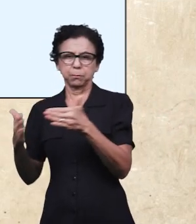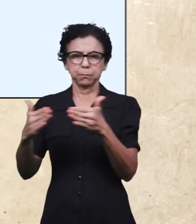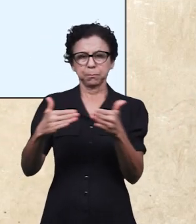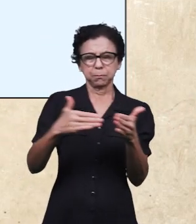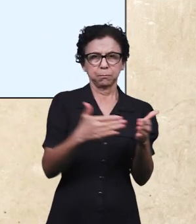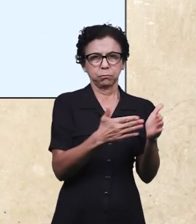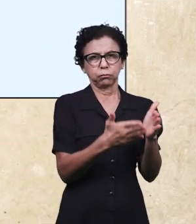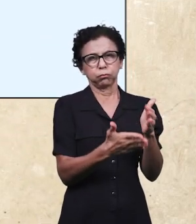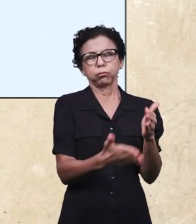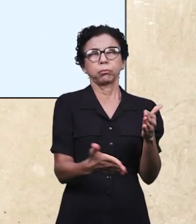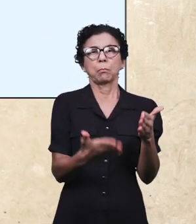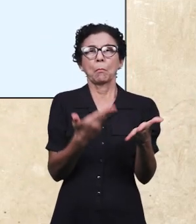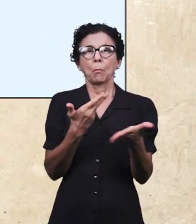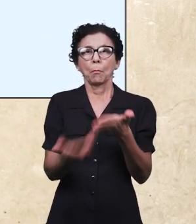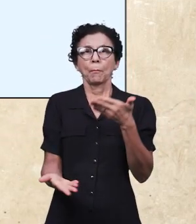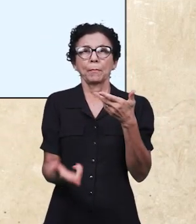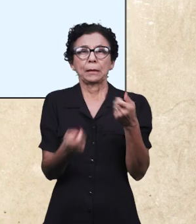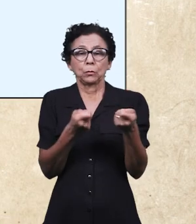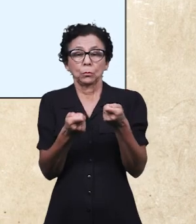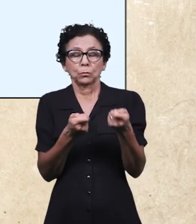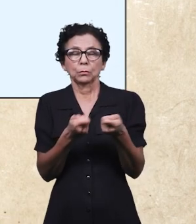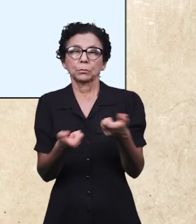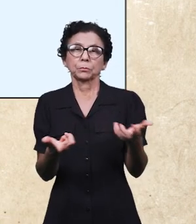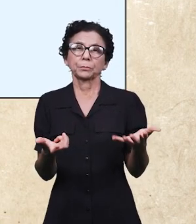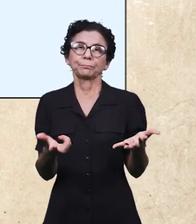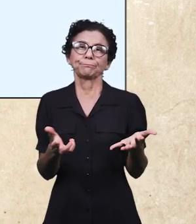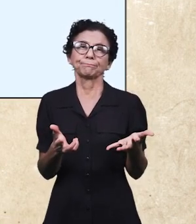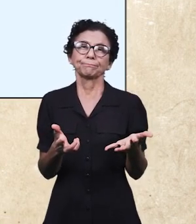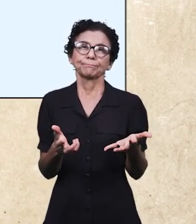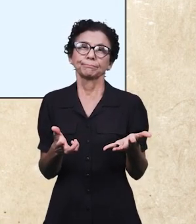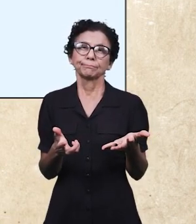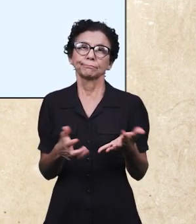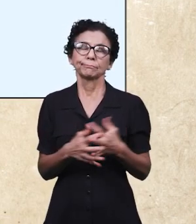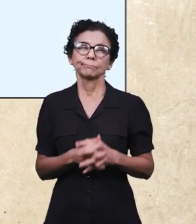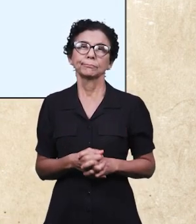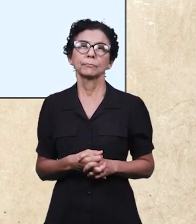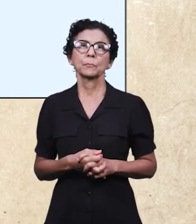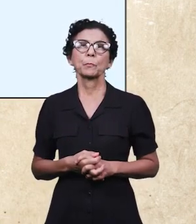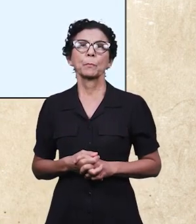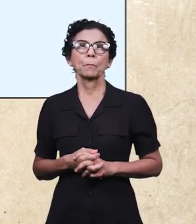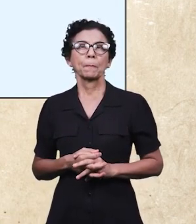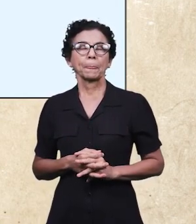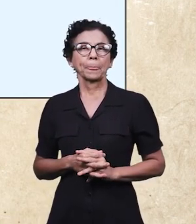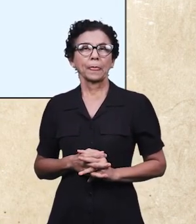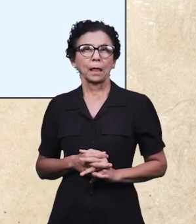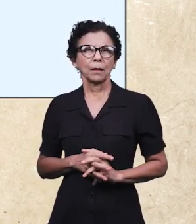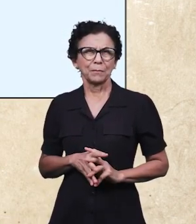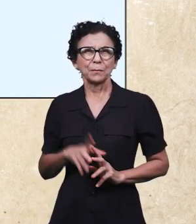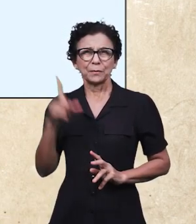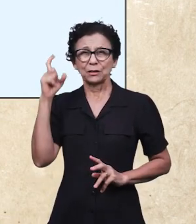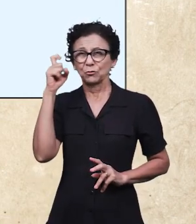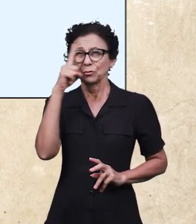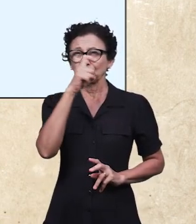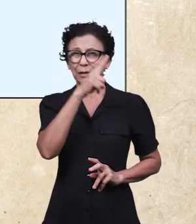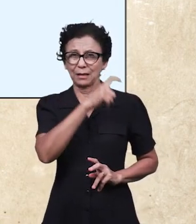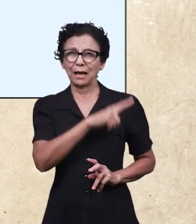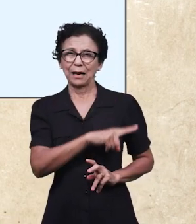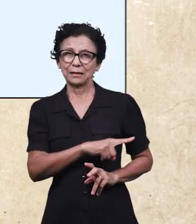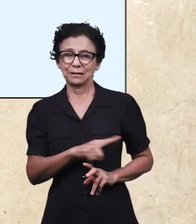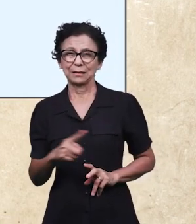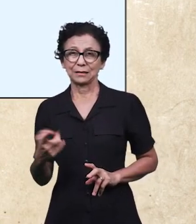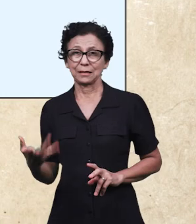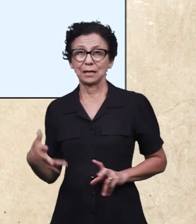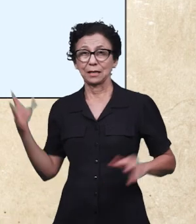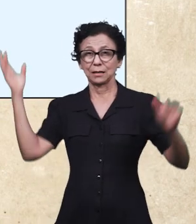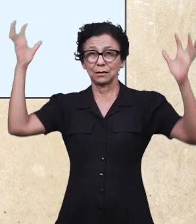porto chamado Bons Portos. E esse atraso, até citado na Bíblia, né,